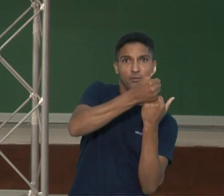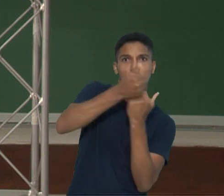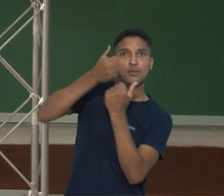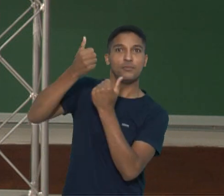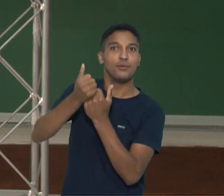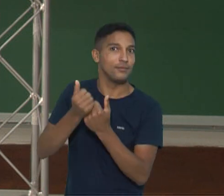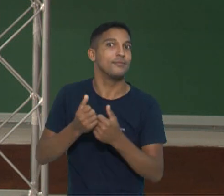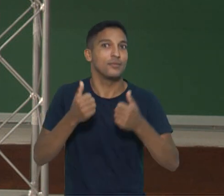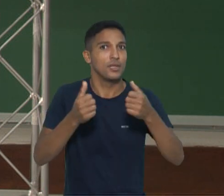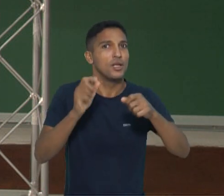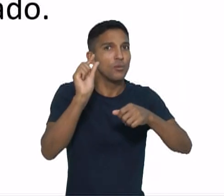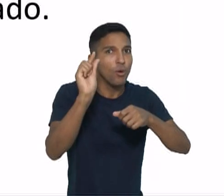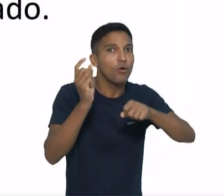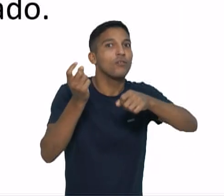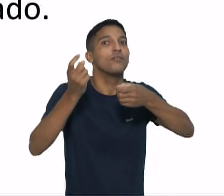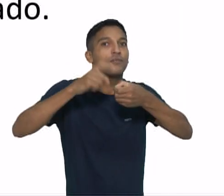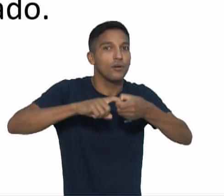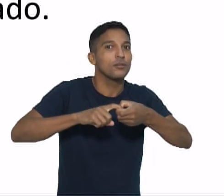a gente verificar, tá bom?